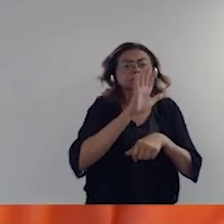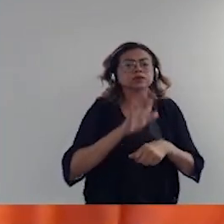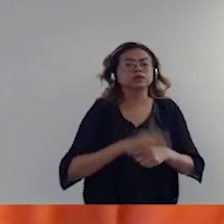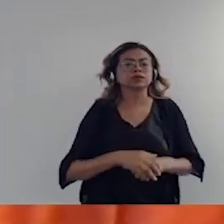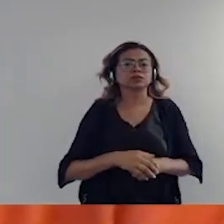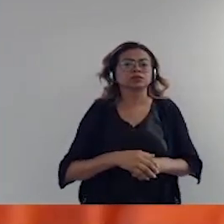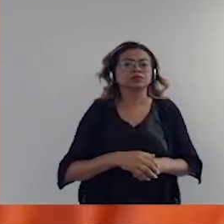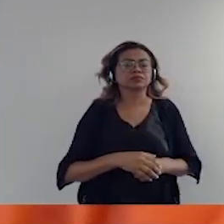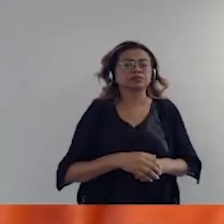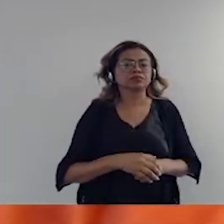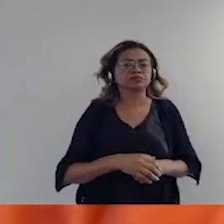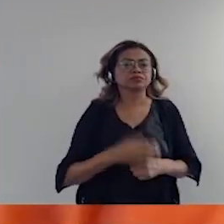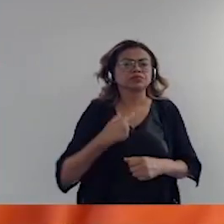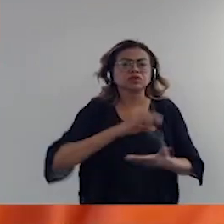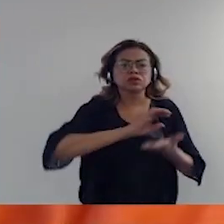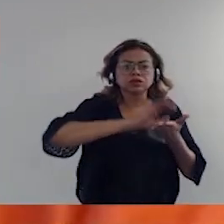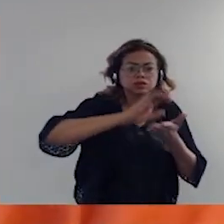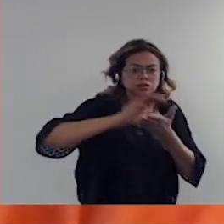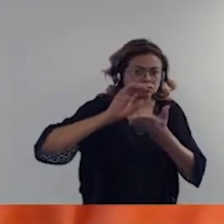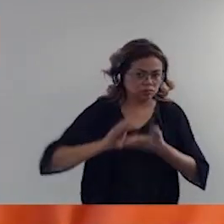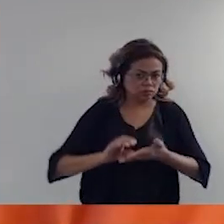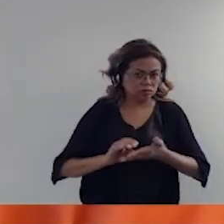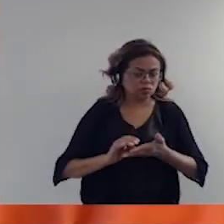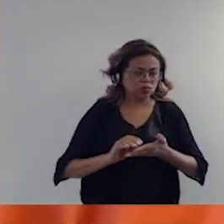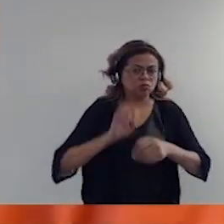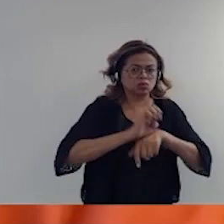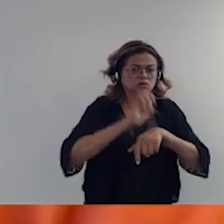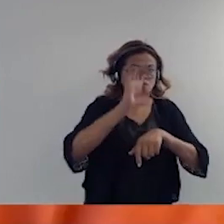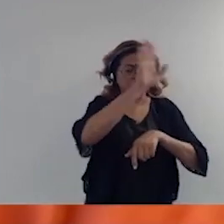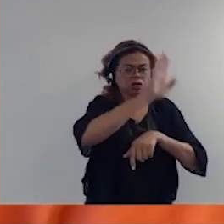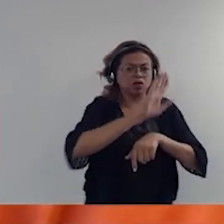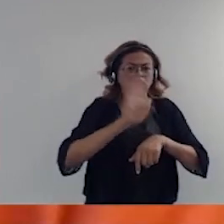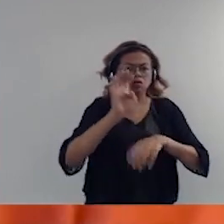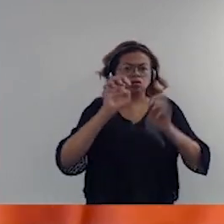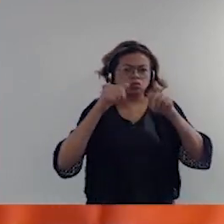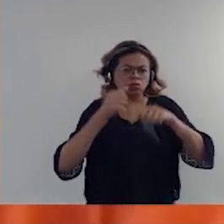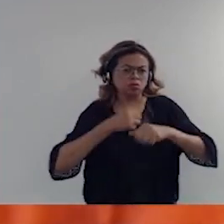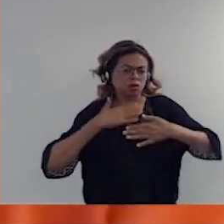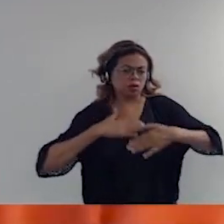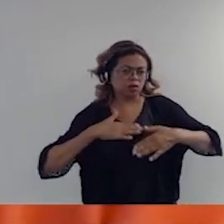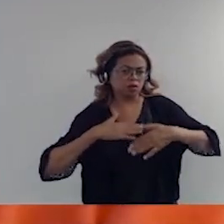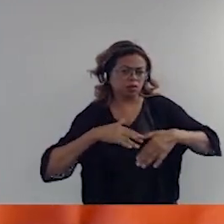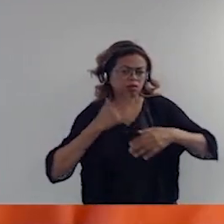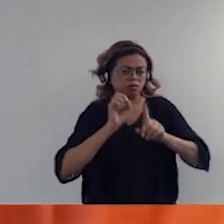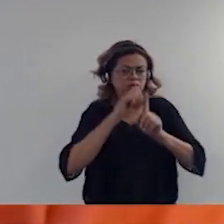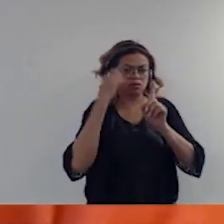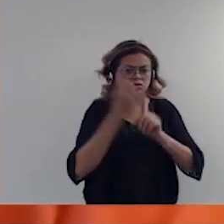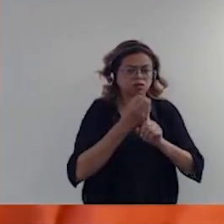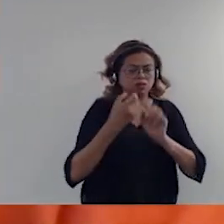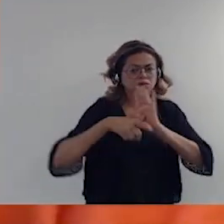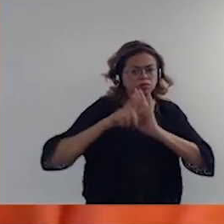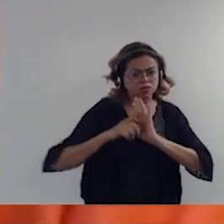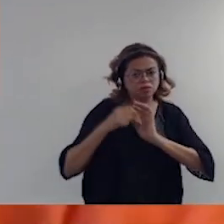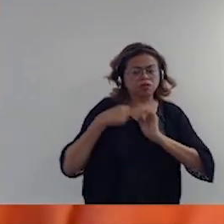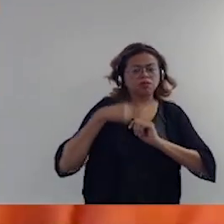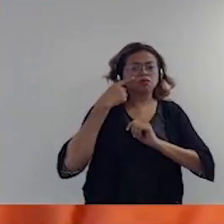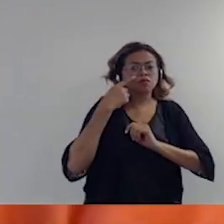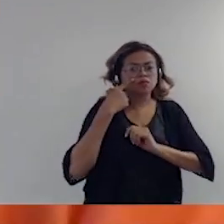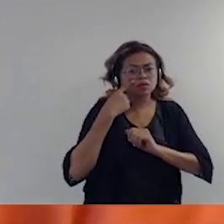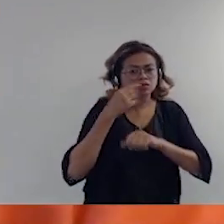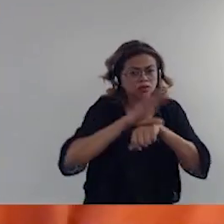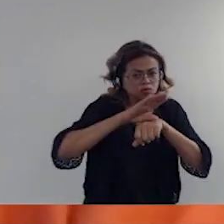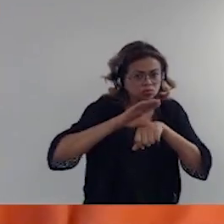o Estado investir, o Estado do bem-estar social, como ele foi previsto na